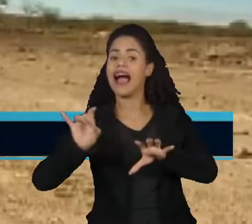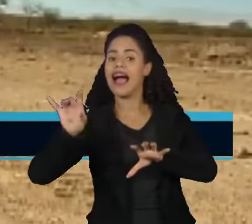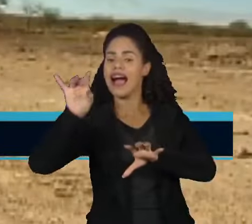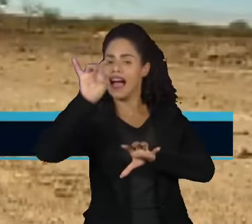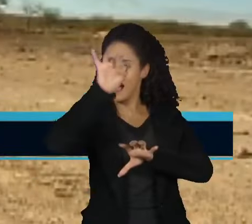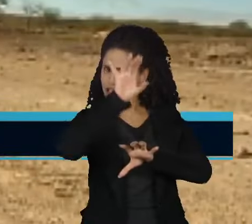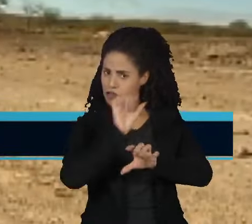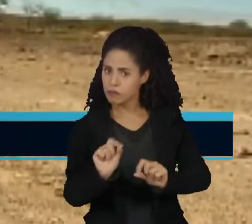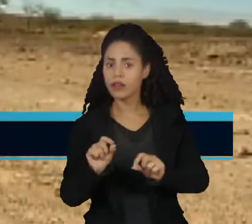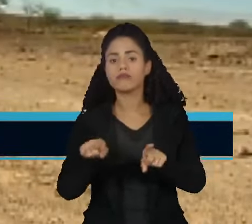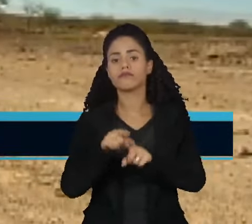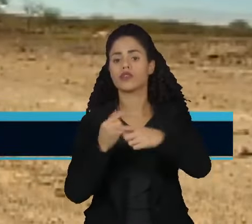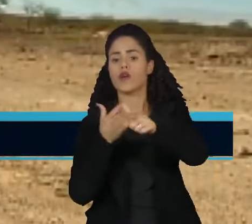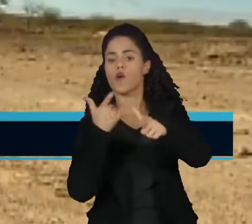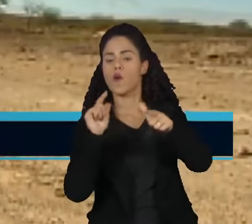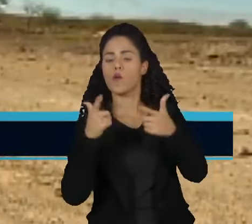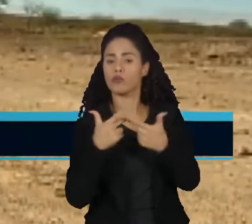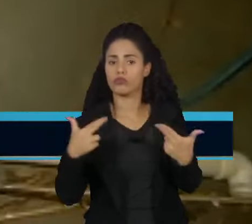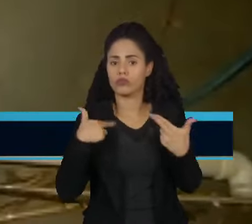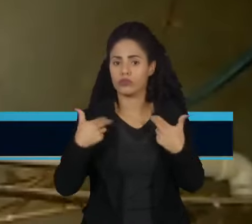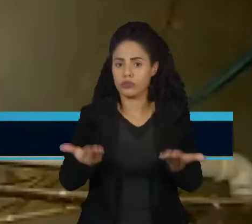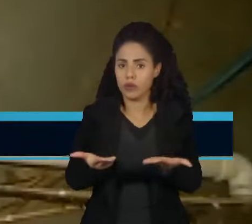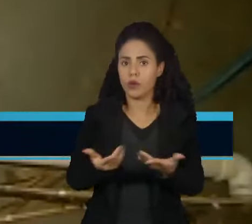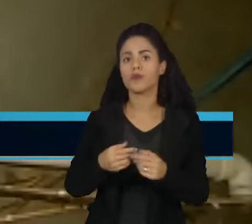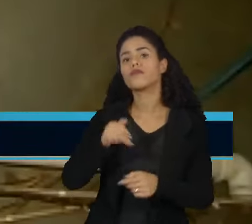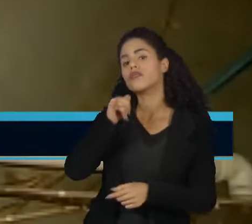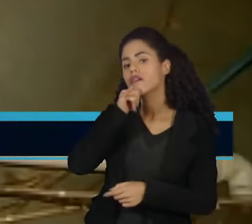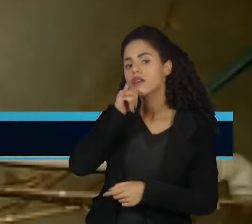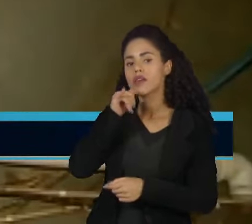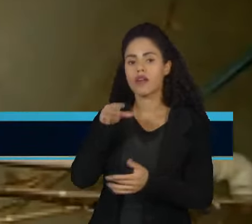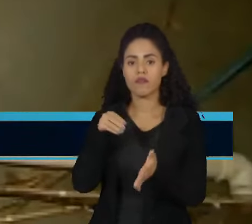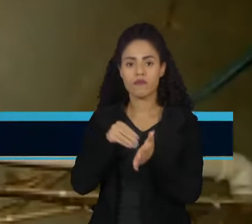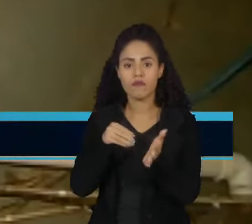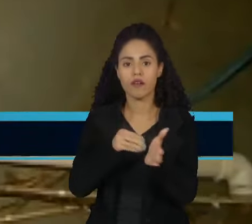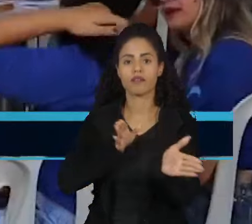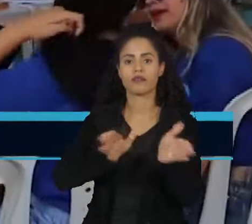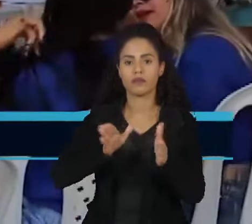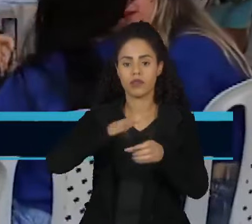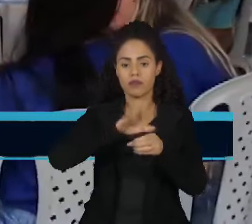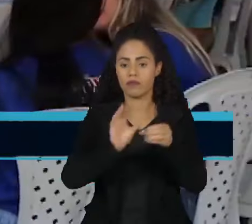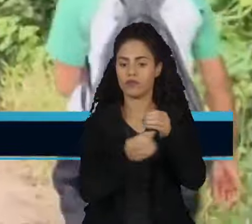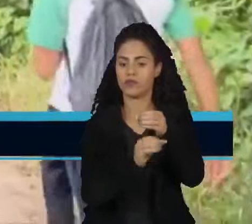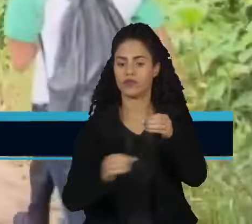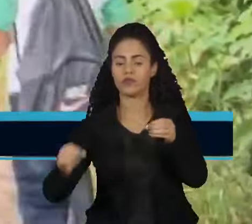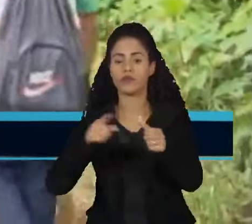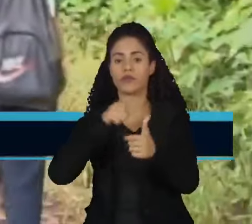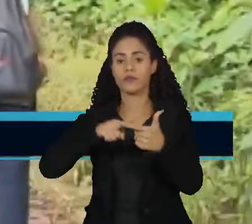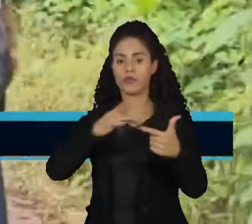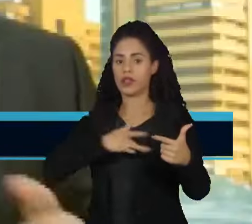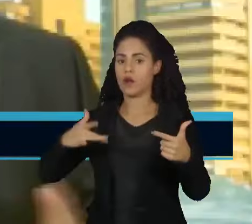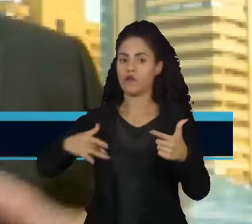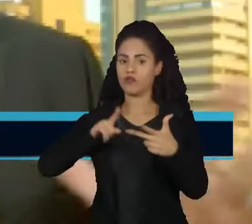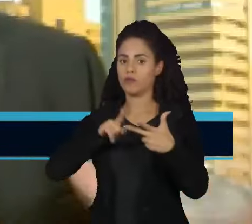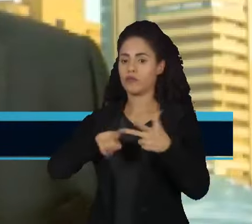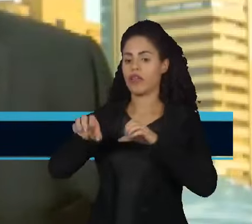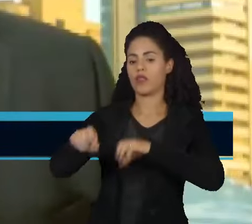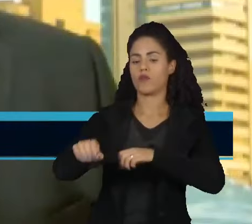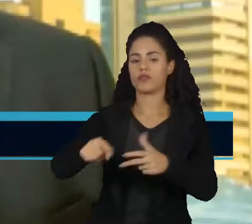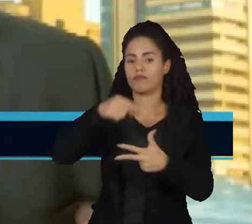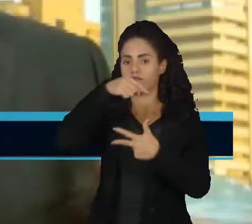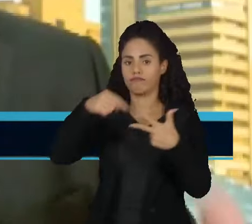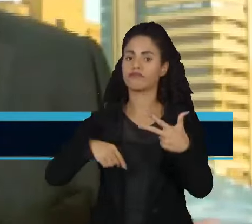e existem outros aspectos que pesam, como a falta de acesso ao saneamento, saúde e educação. Nós temos